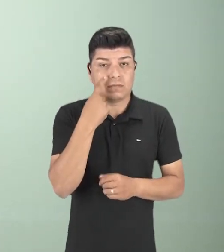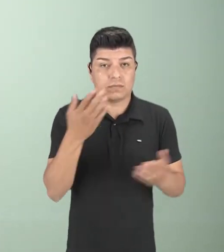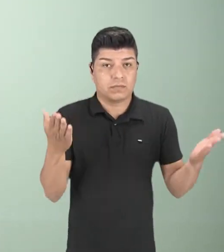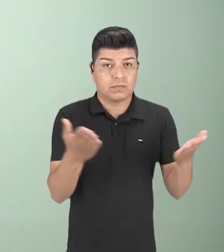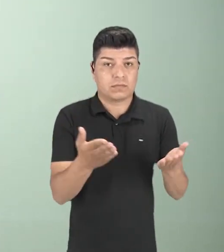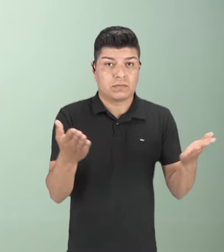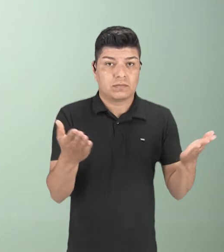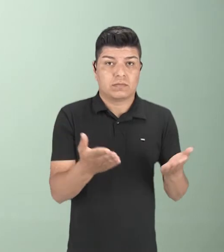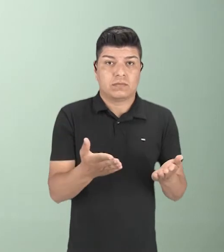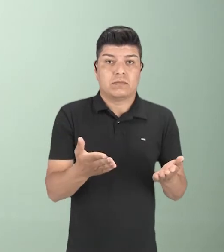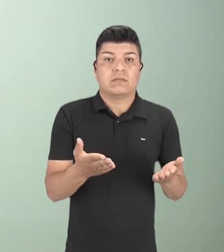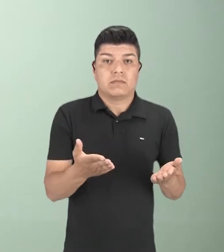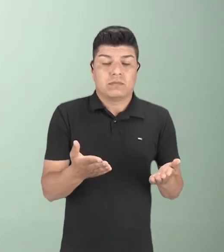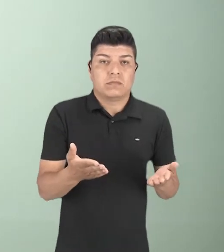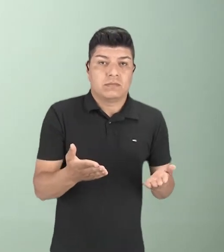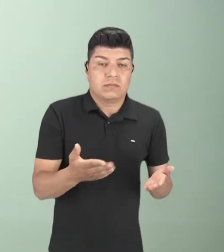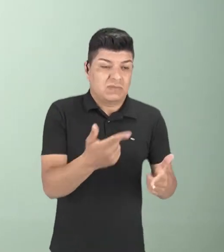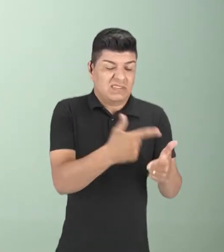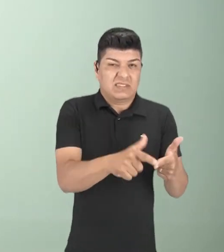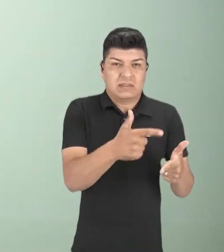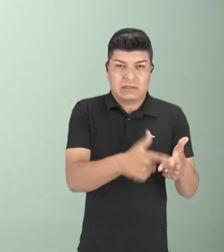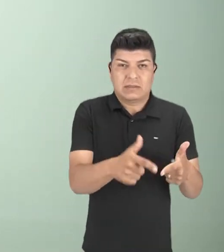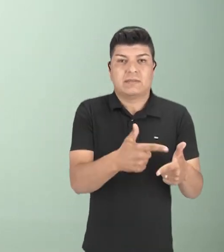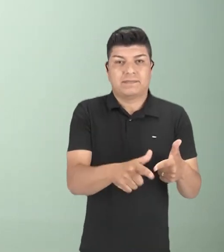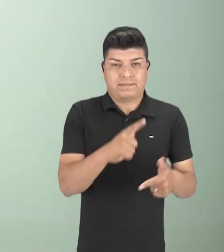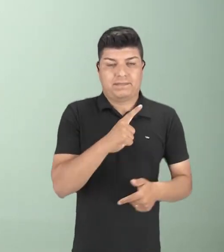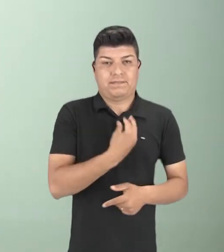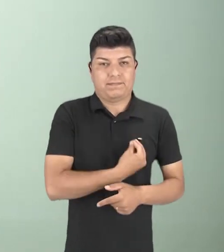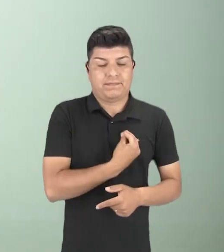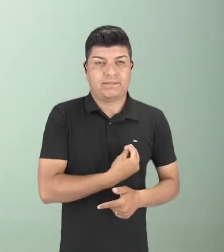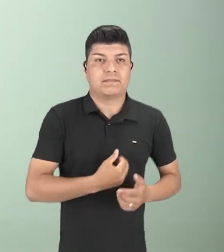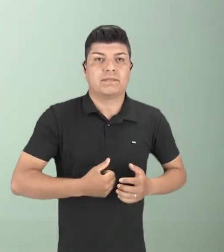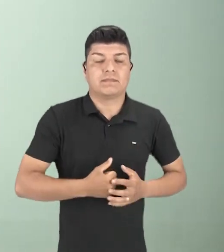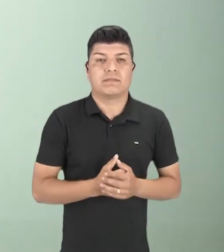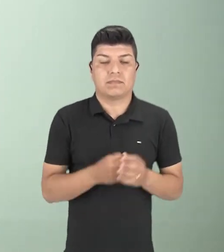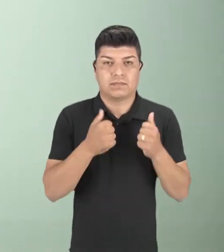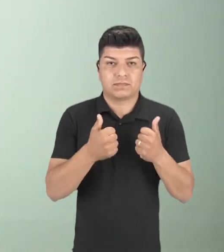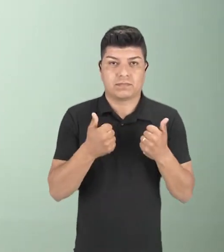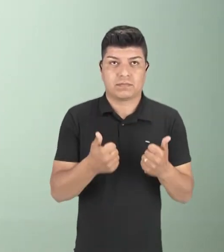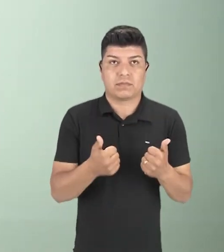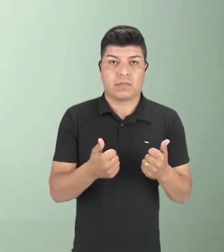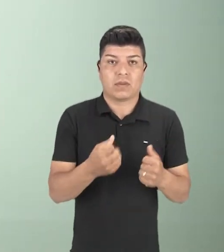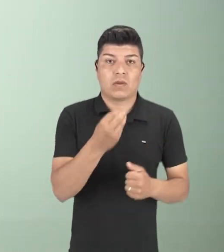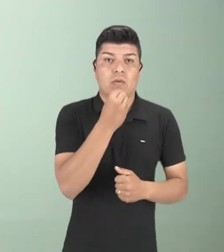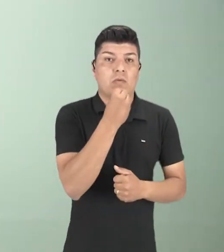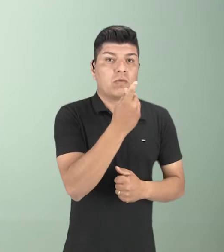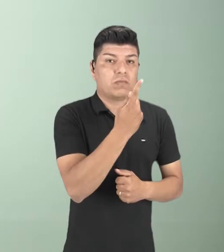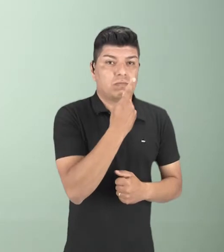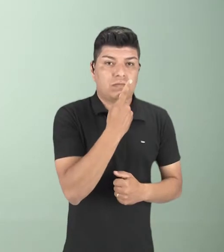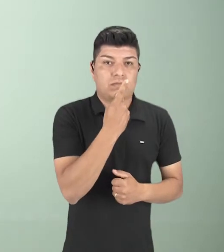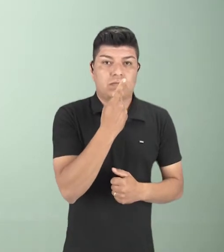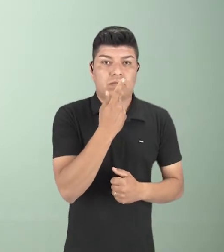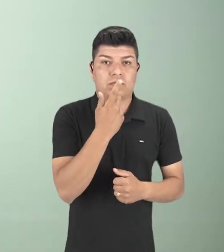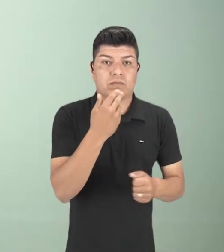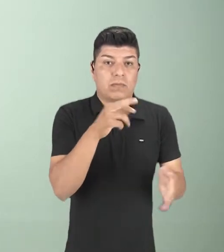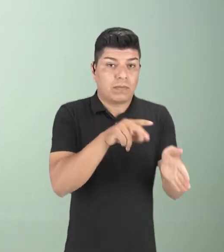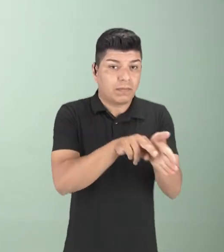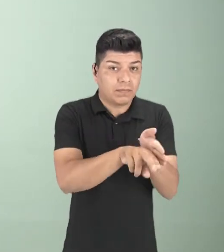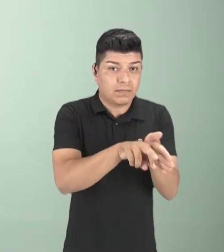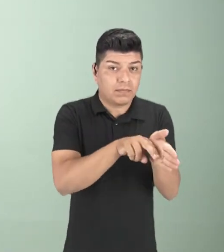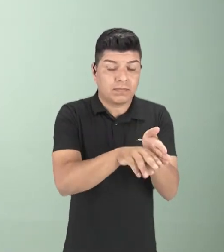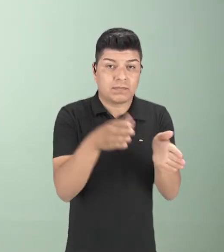atuais, advento aos problemas que a gente vem passando, tudo bem? Então, a probabilidade na